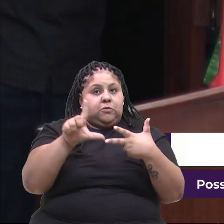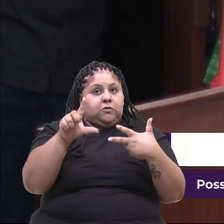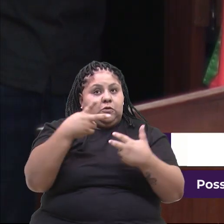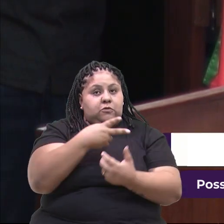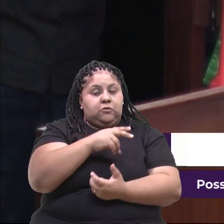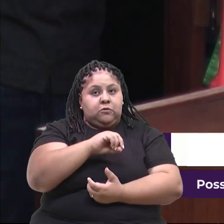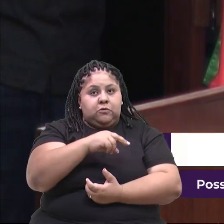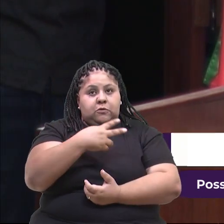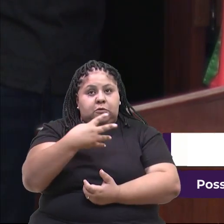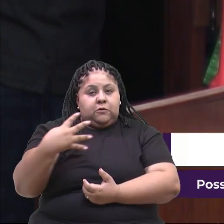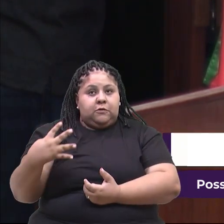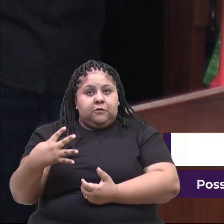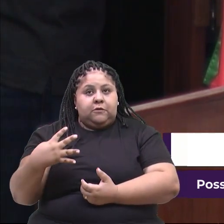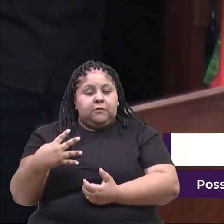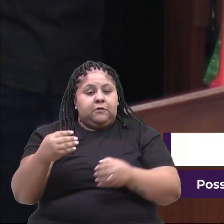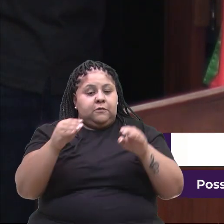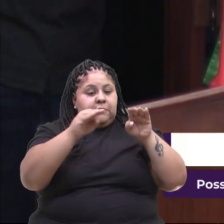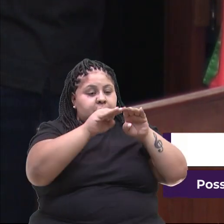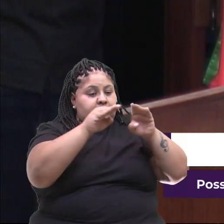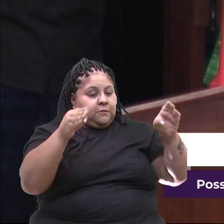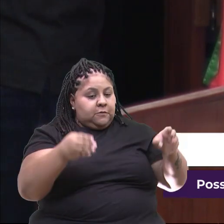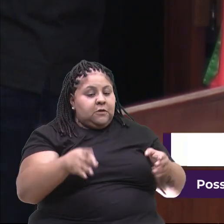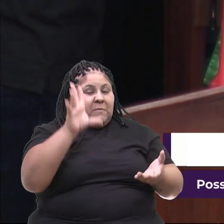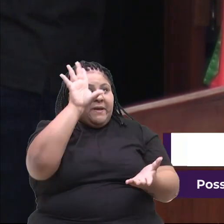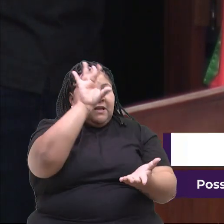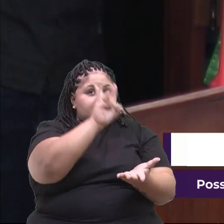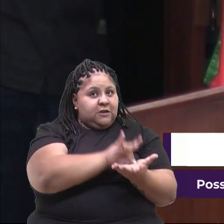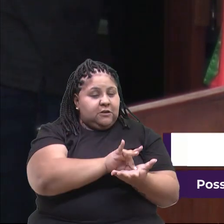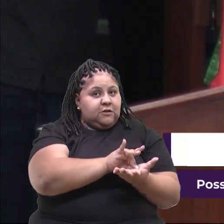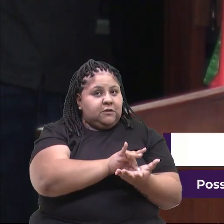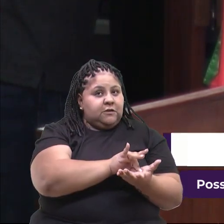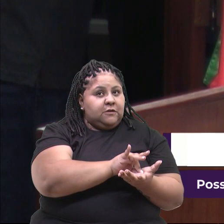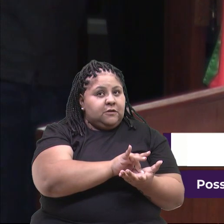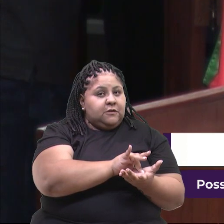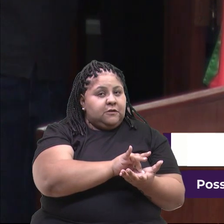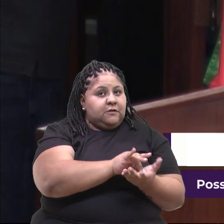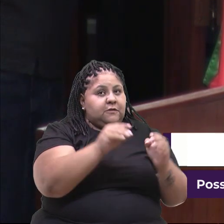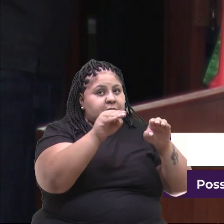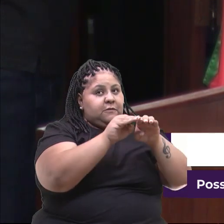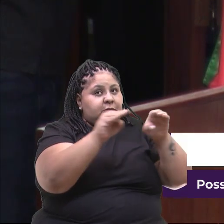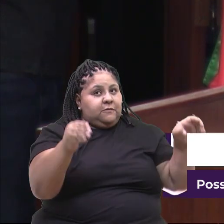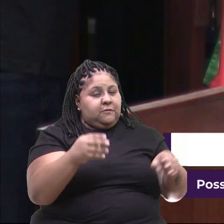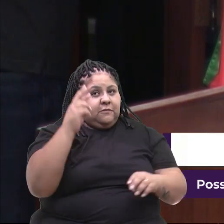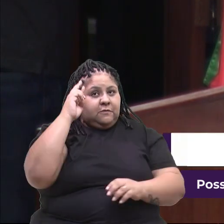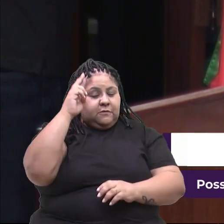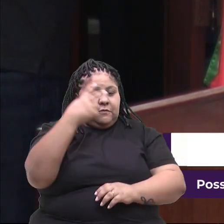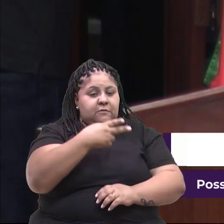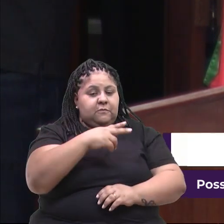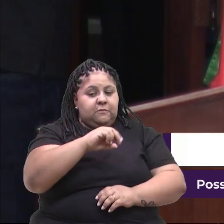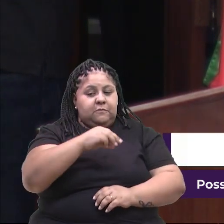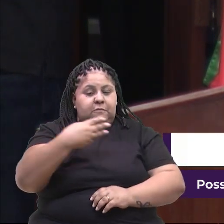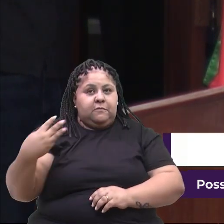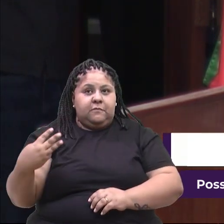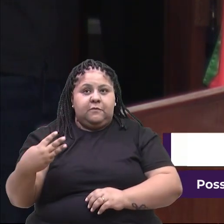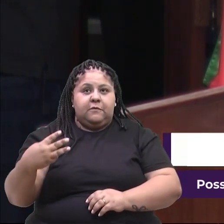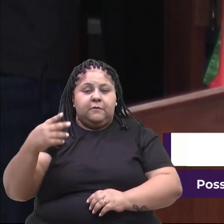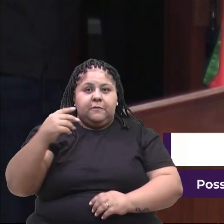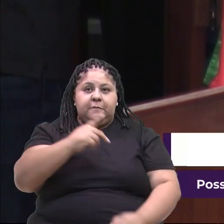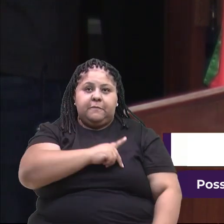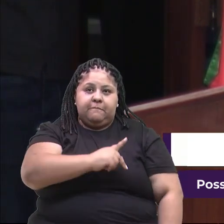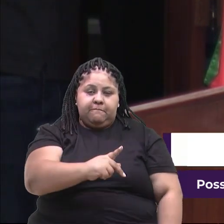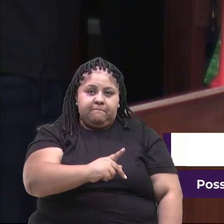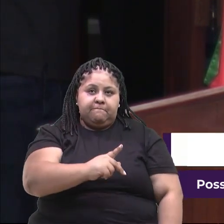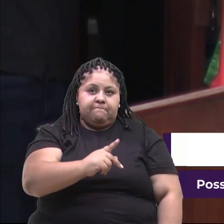2024. Compõem a mesa oficial os membros da mesa diretora de 2023.